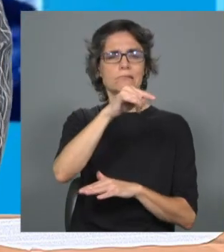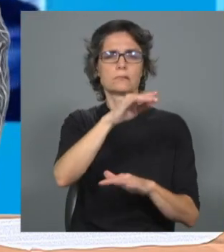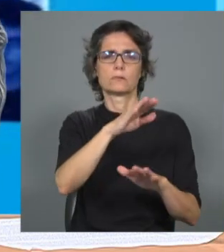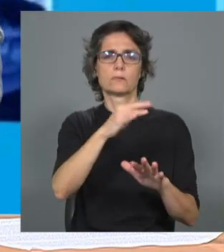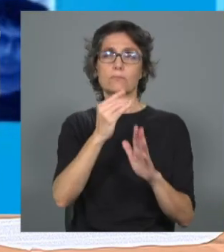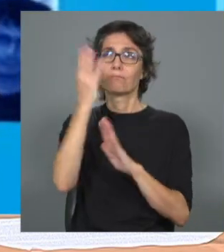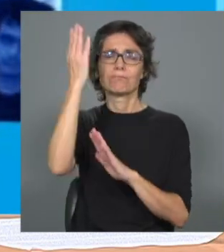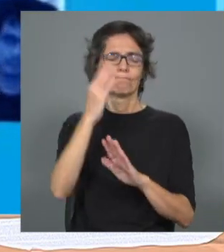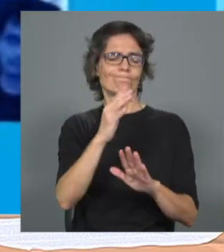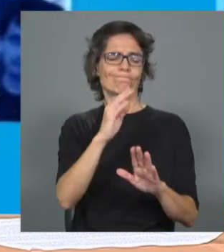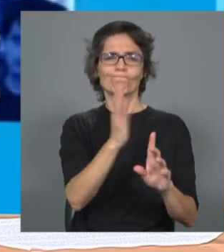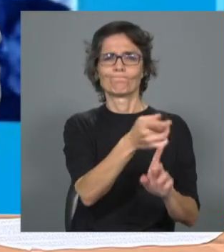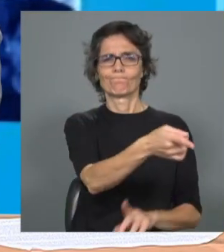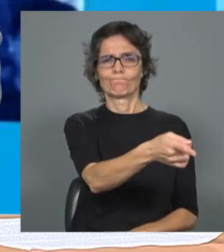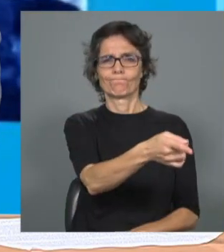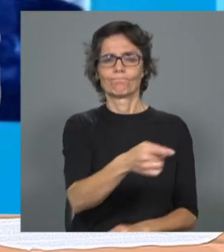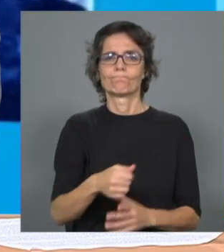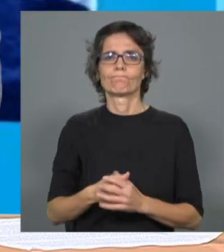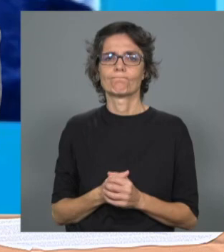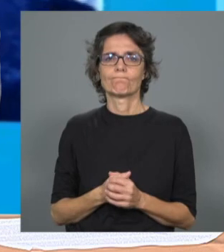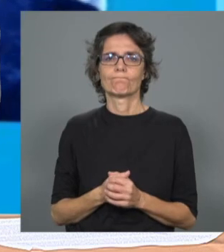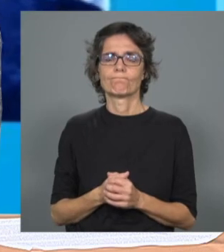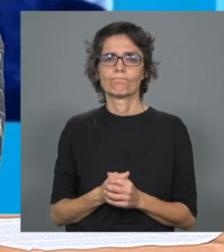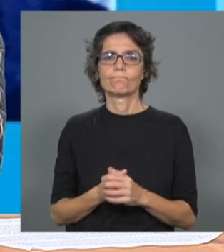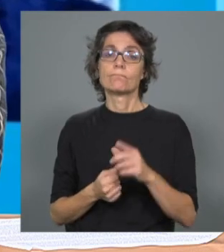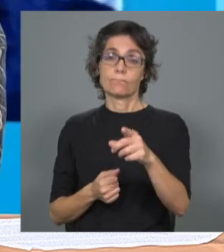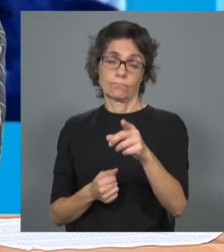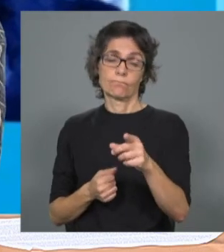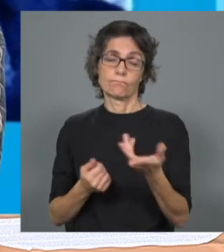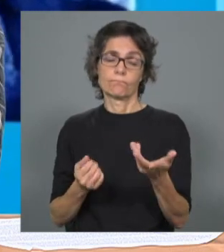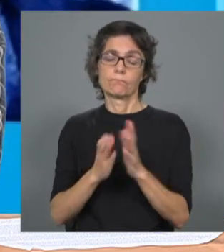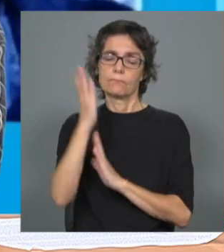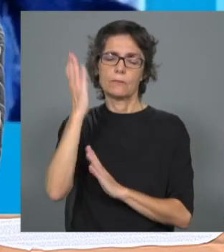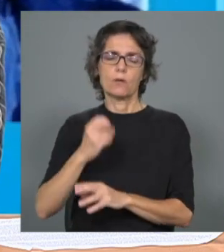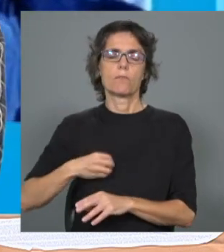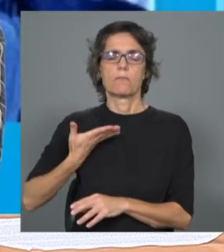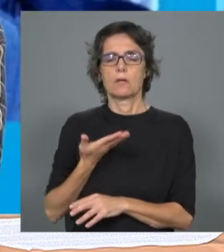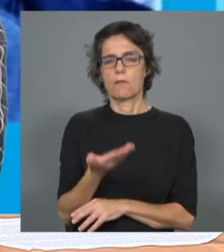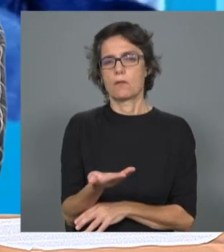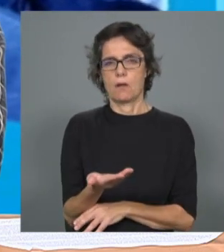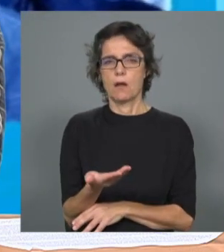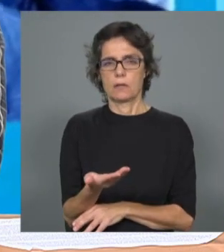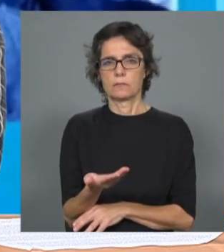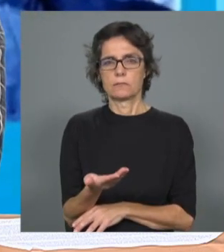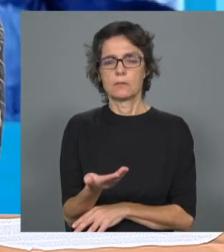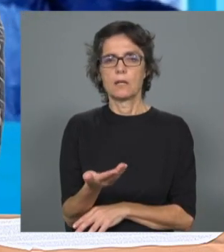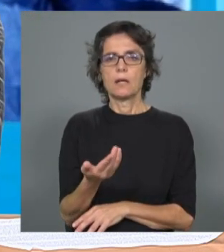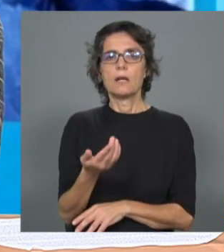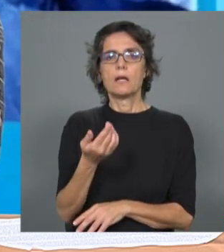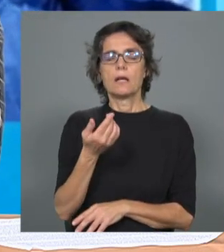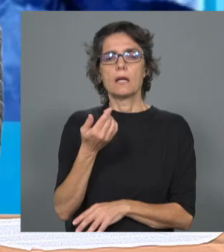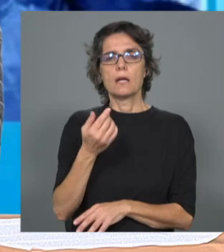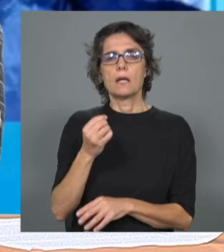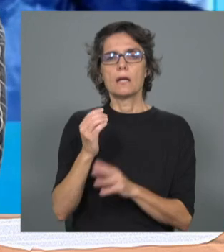conhecido pela sua provocação a nível da misericórdia de Deus. E esta misericórdia, o foco é fundamentalmente a proteção dos